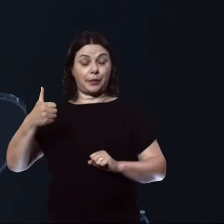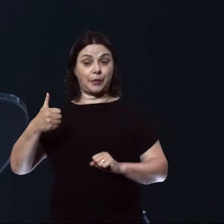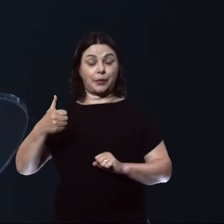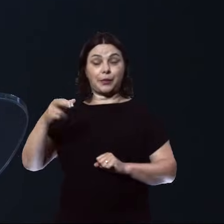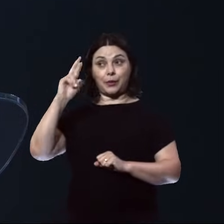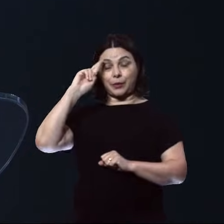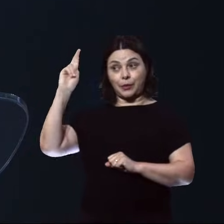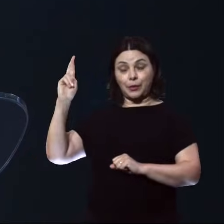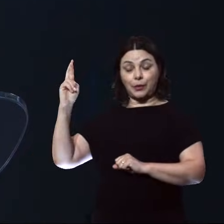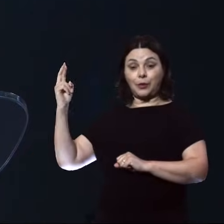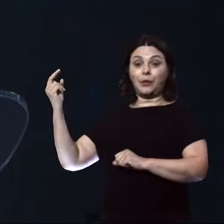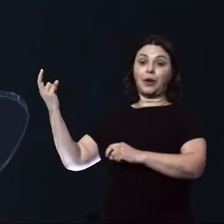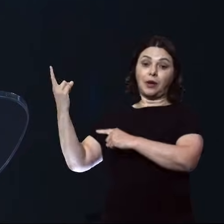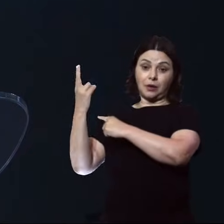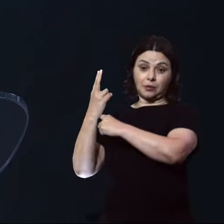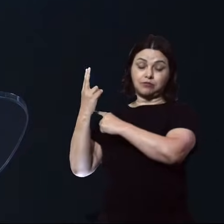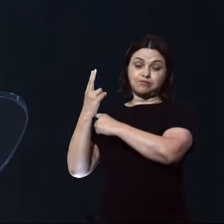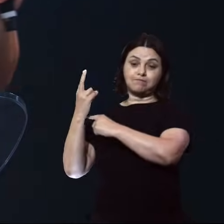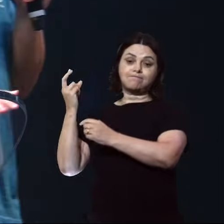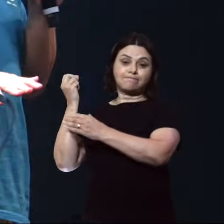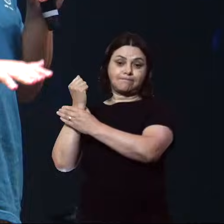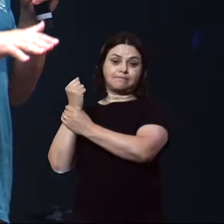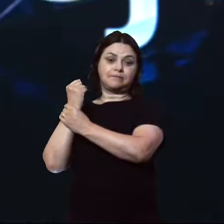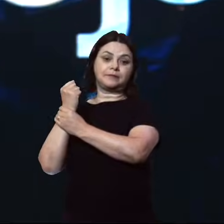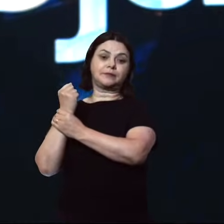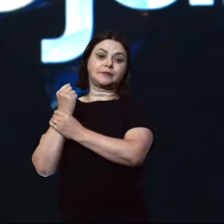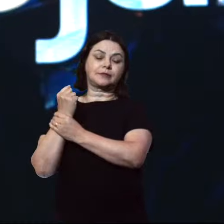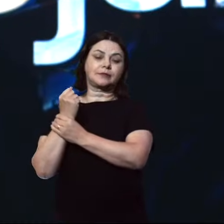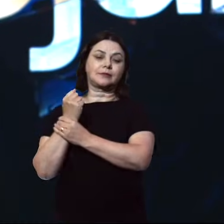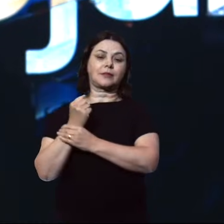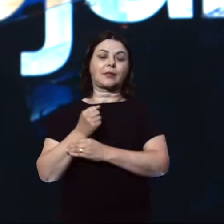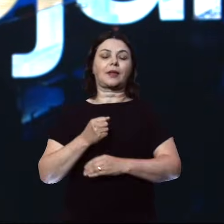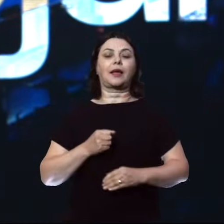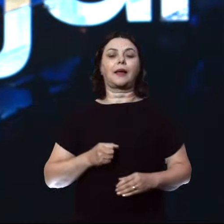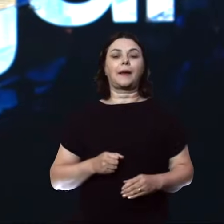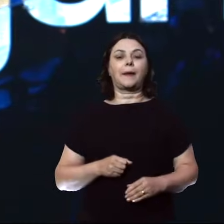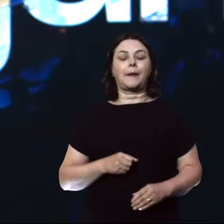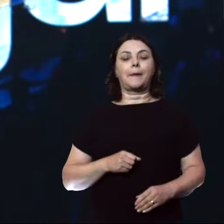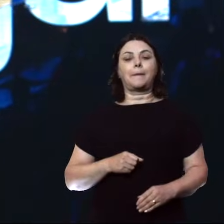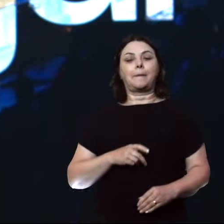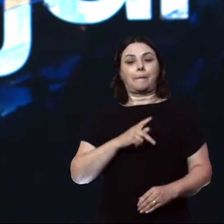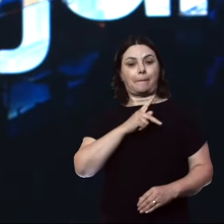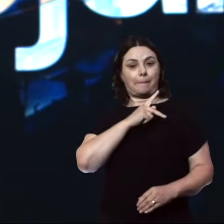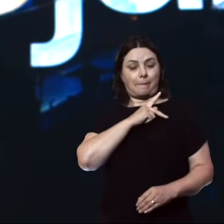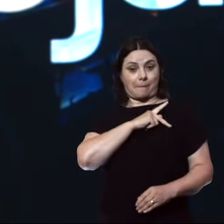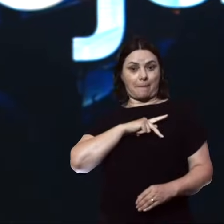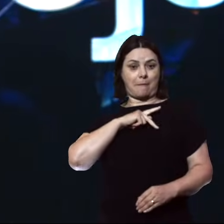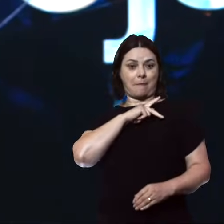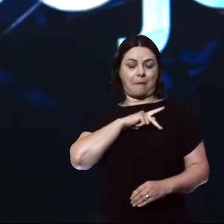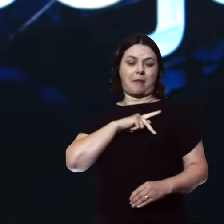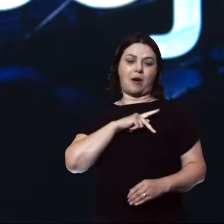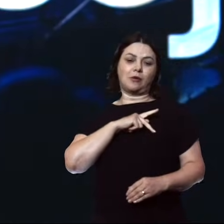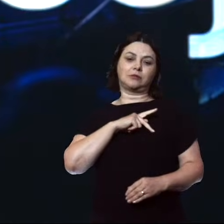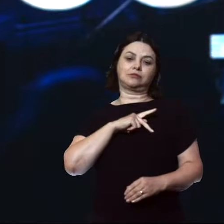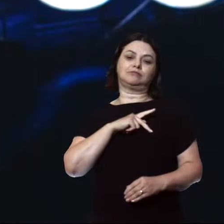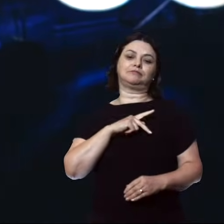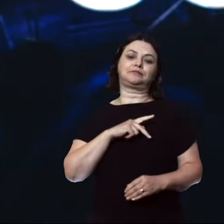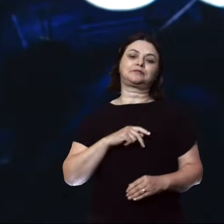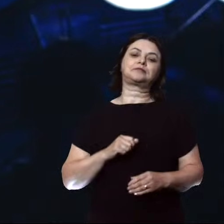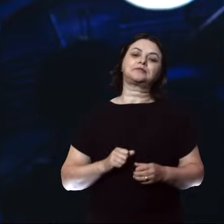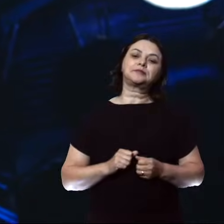nosso refúgio e fortaleza. E sabe, Paulo, ele é um expert em dependência. em fortalecimento do